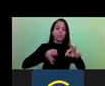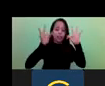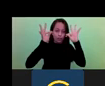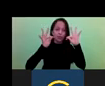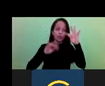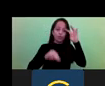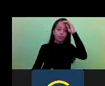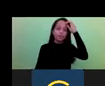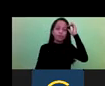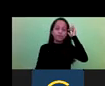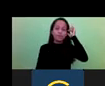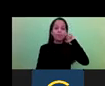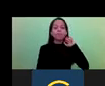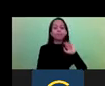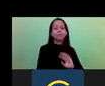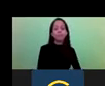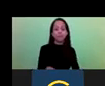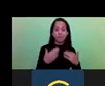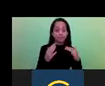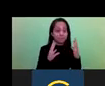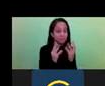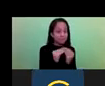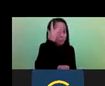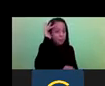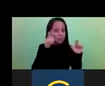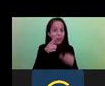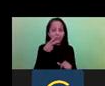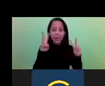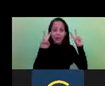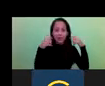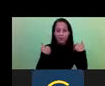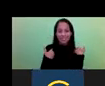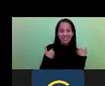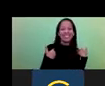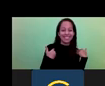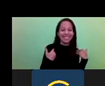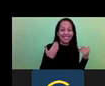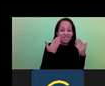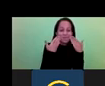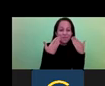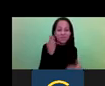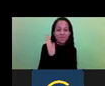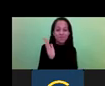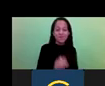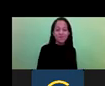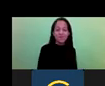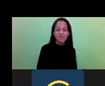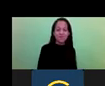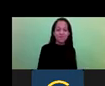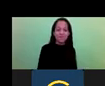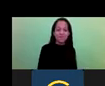tecnológica. Bom, já fizeram minha apresentação, então vou para frente.